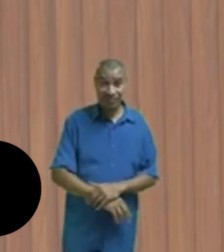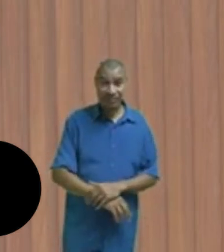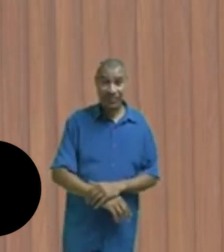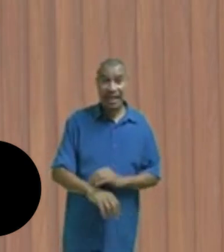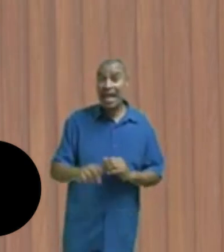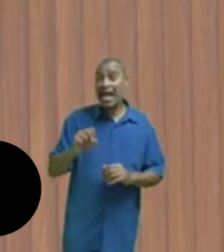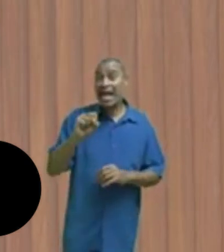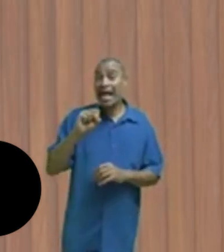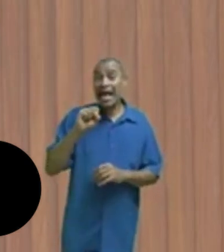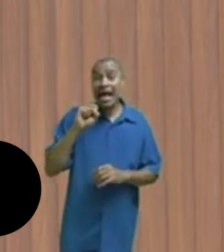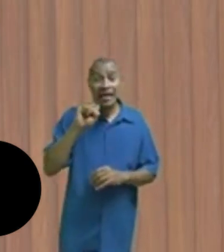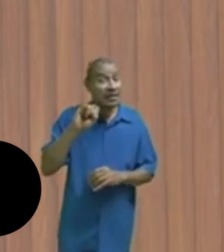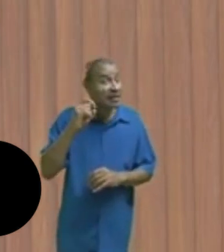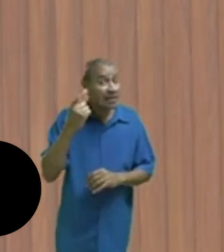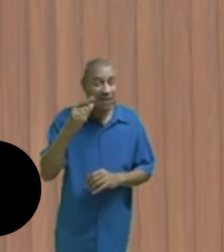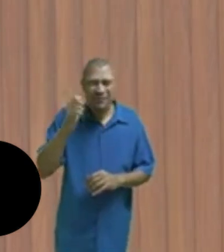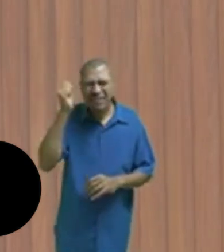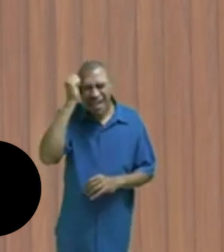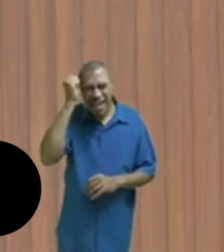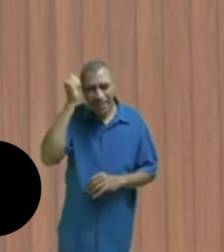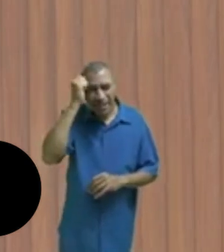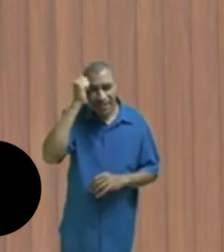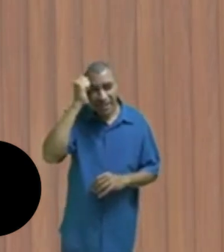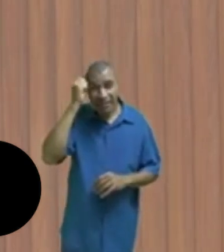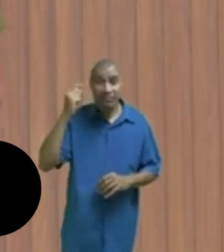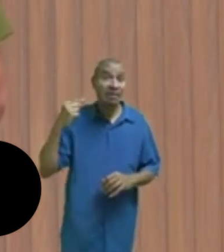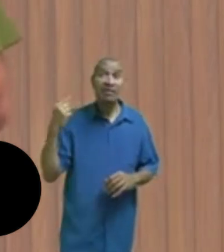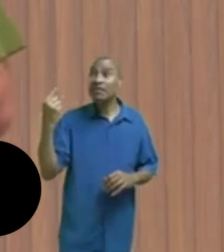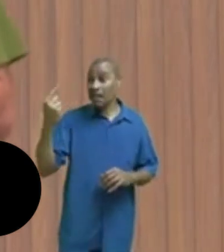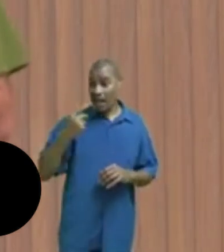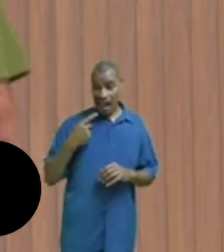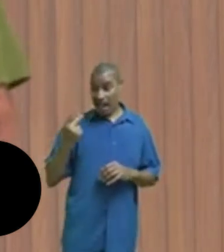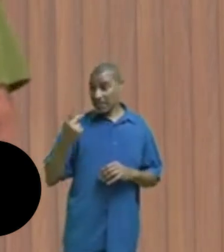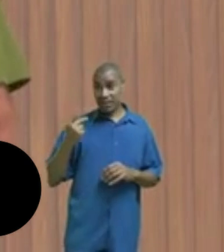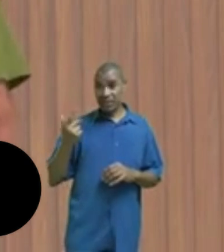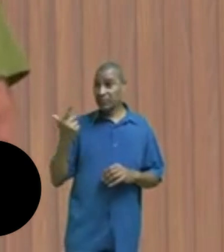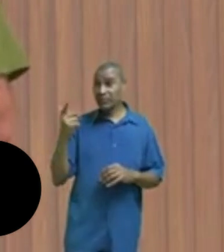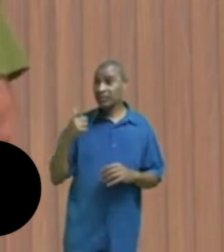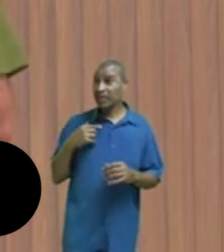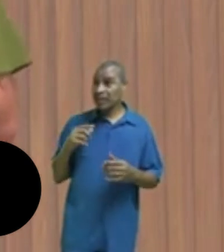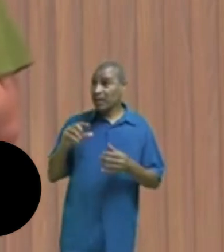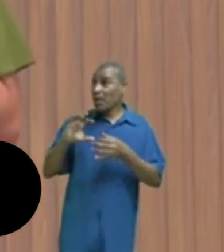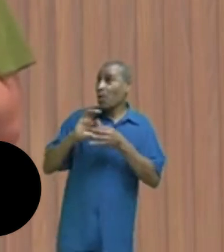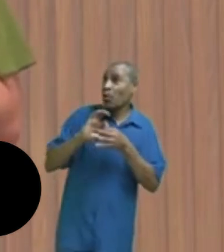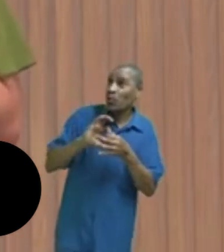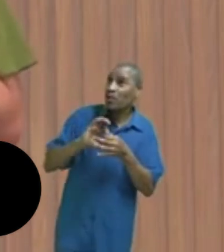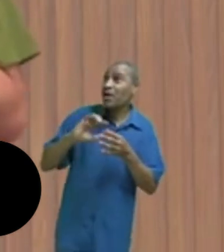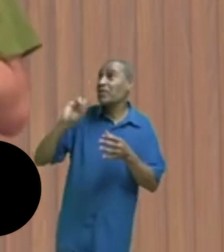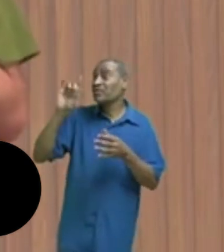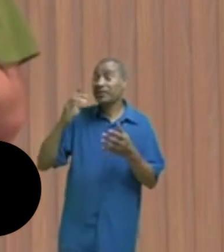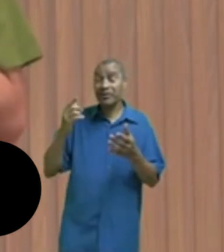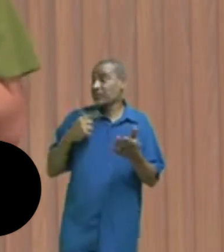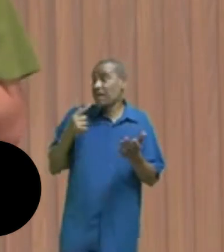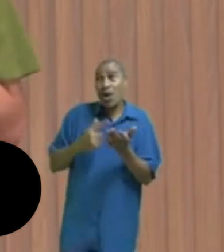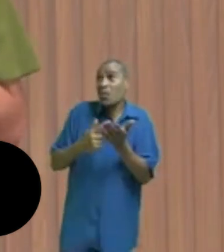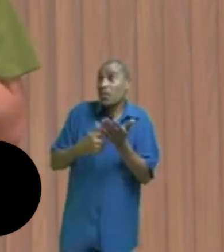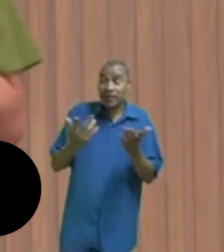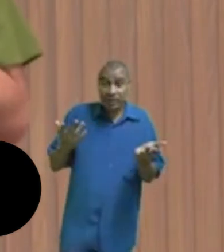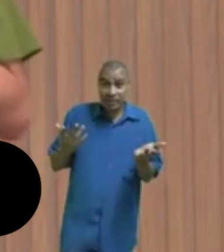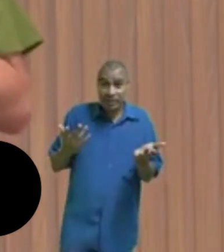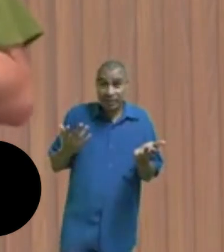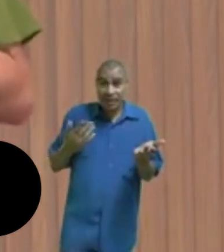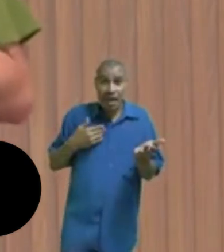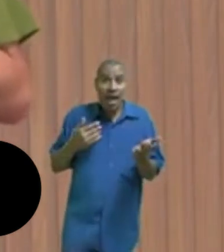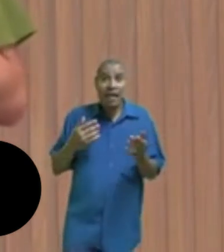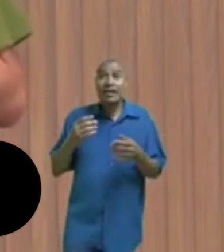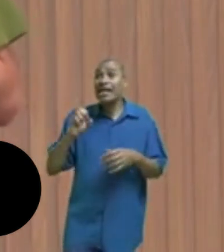Sem o novo nascimento, nós somos incapazes de nos submeter a Deus ou de agradar a Deus. Sem o novo nascimento,